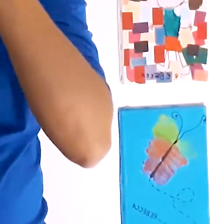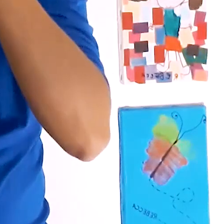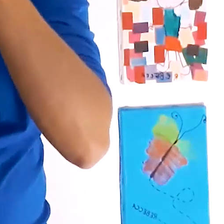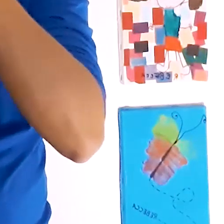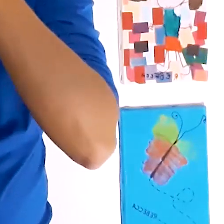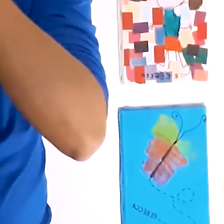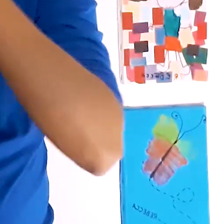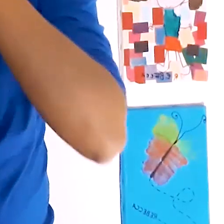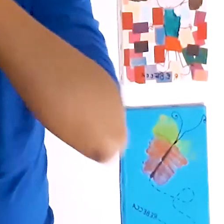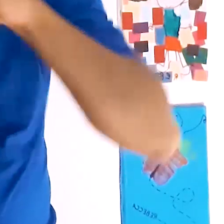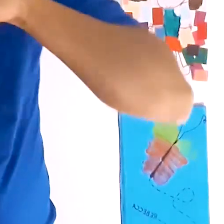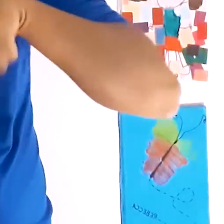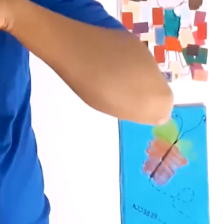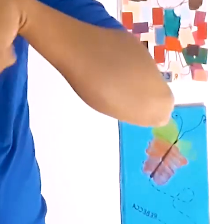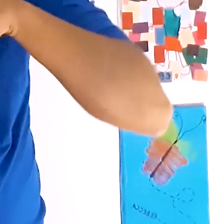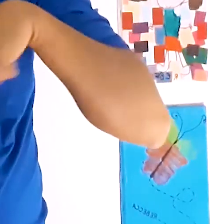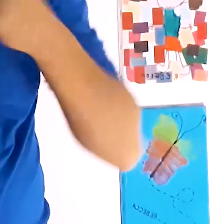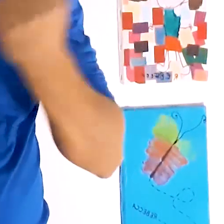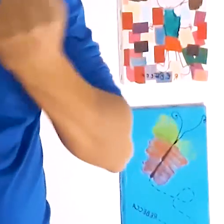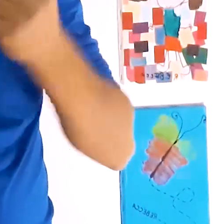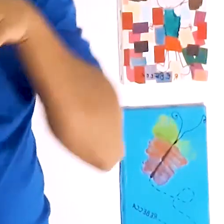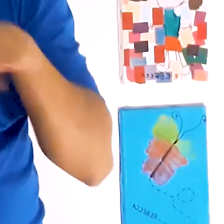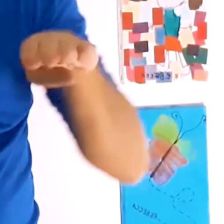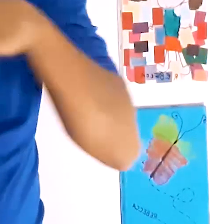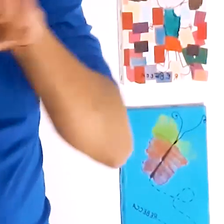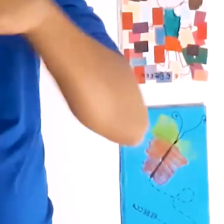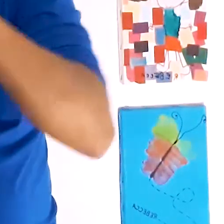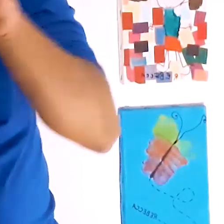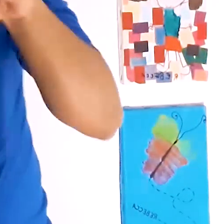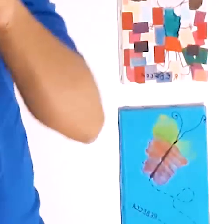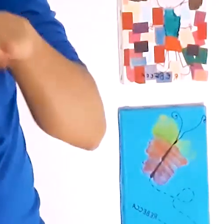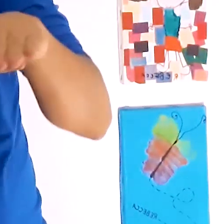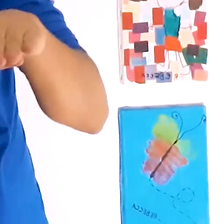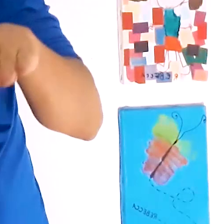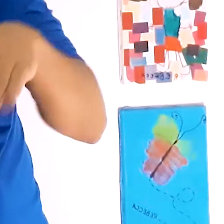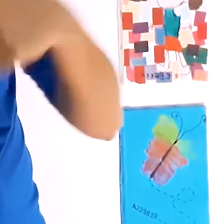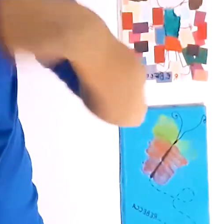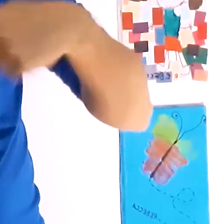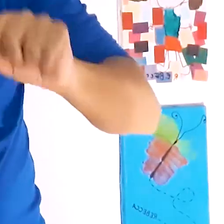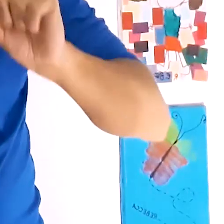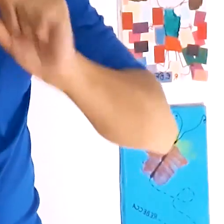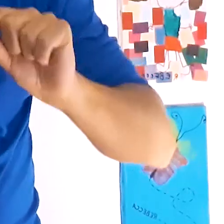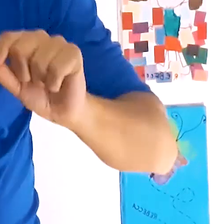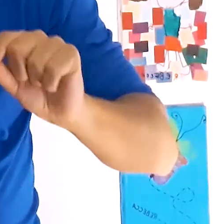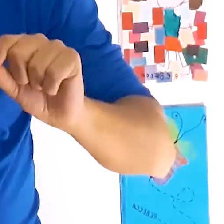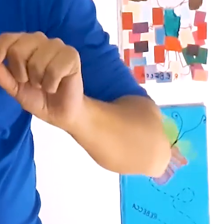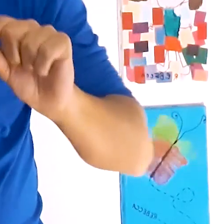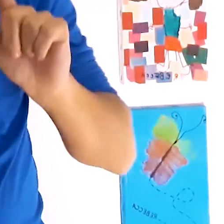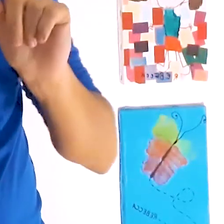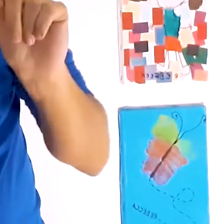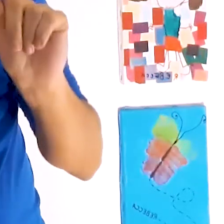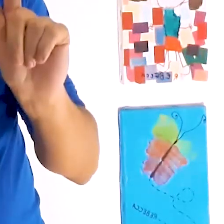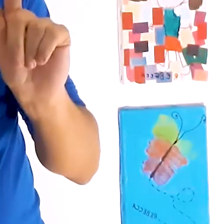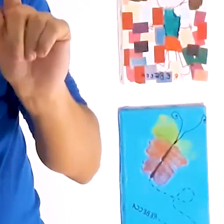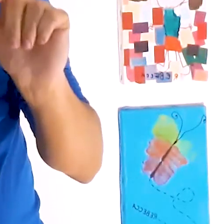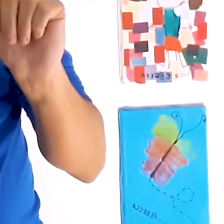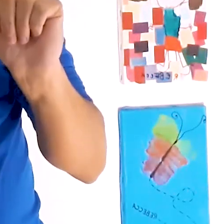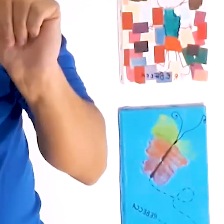para um monte de lugar. São horas dirigindo. Chega uma hora que ele vai precisar do